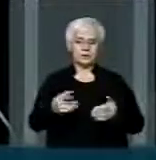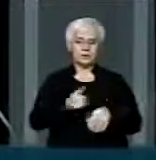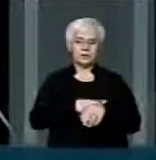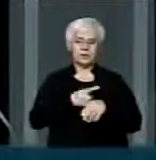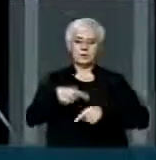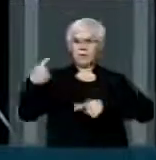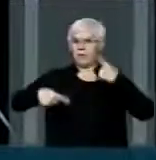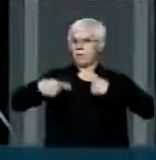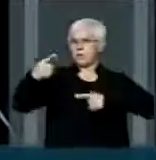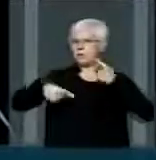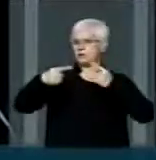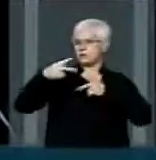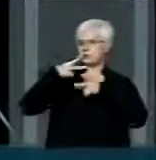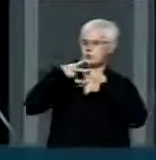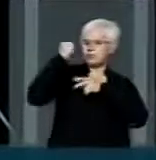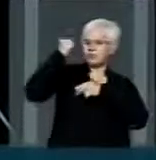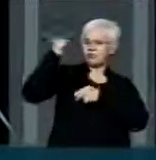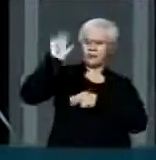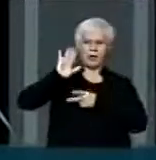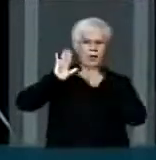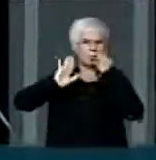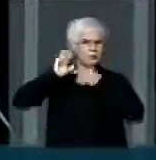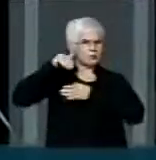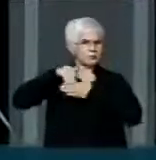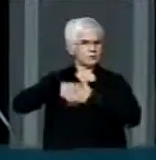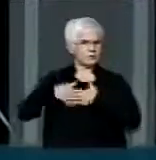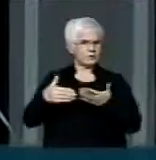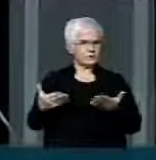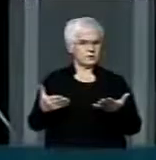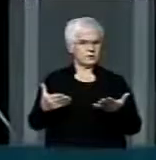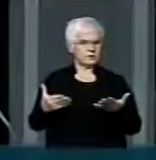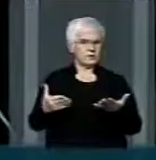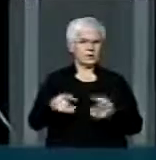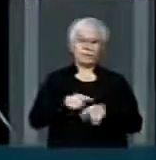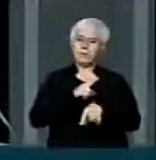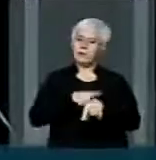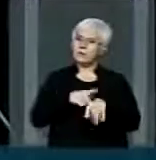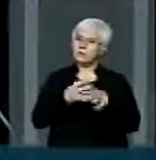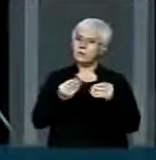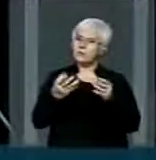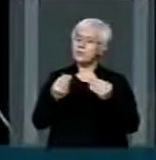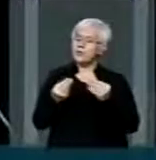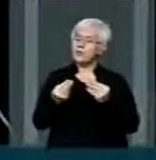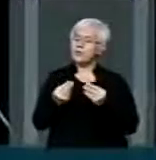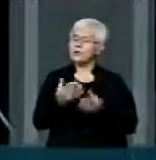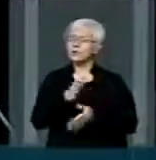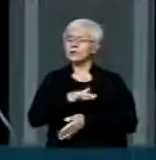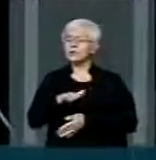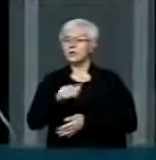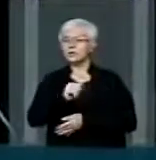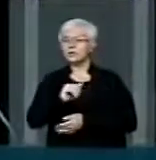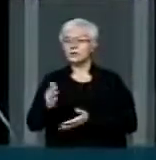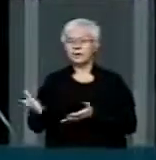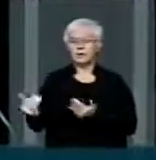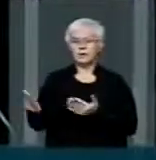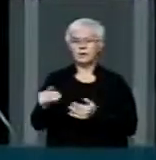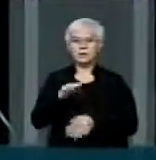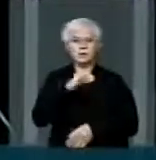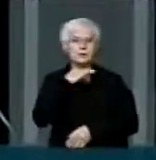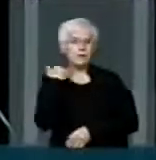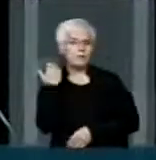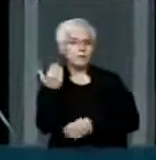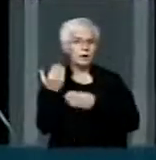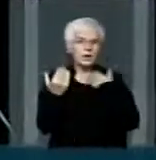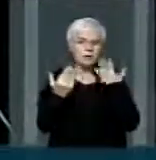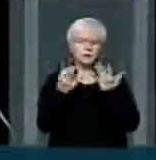grandes disputas eleitorais, quando estão morrendo a nossa juventude, as nossas crianças,